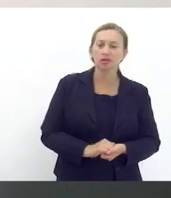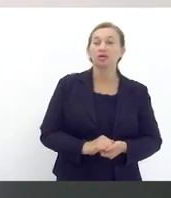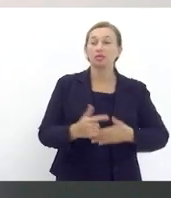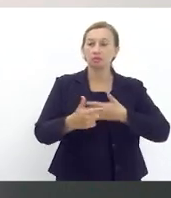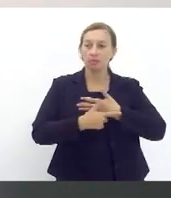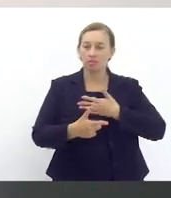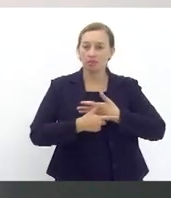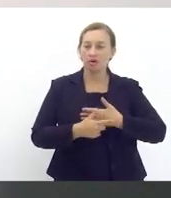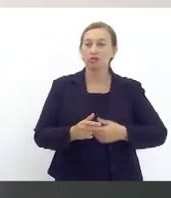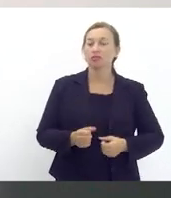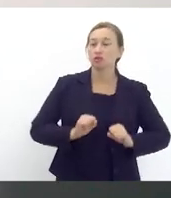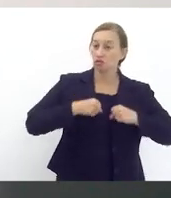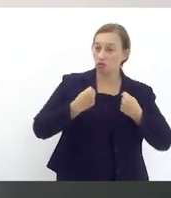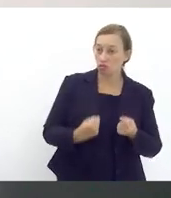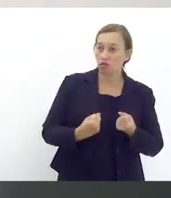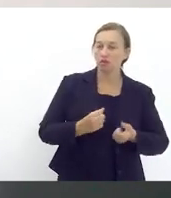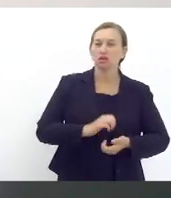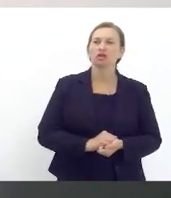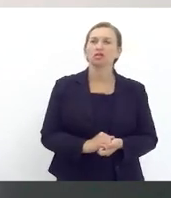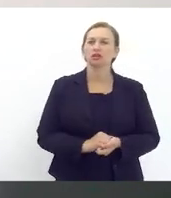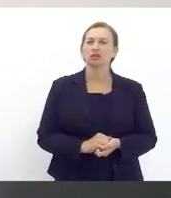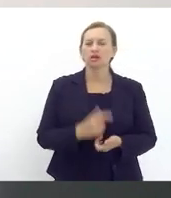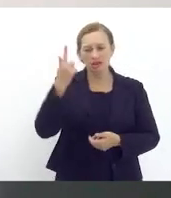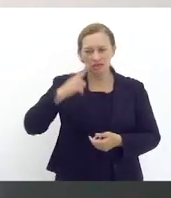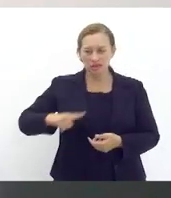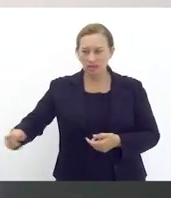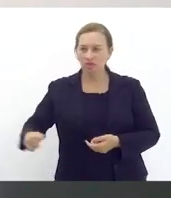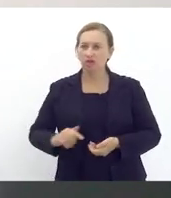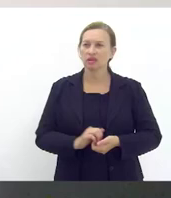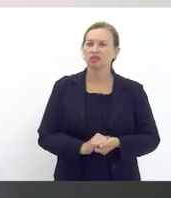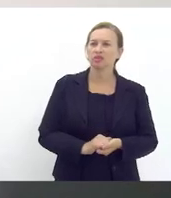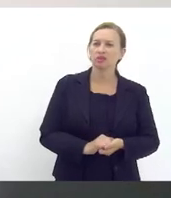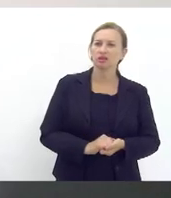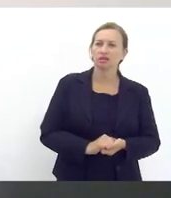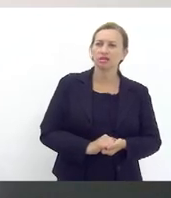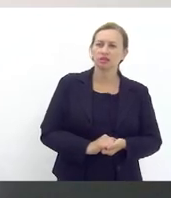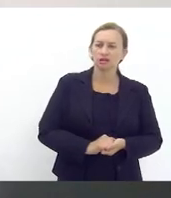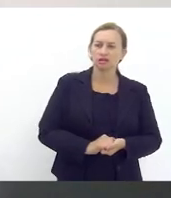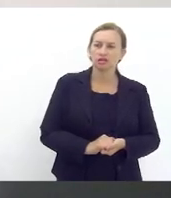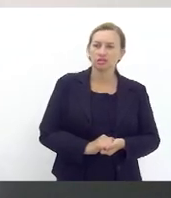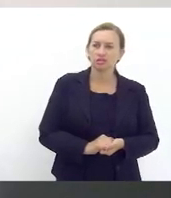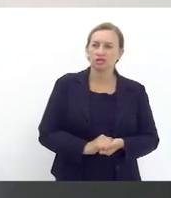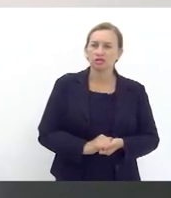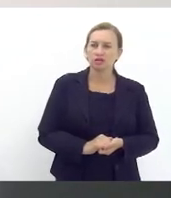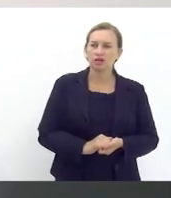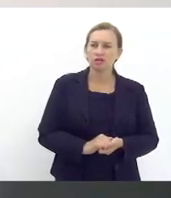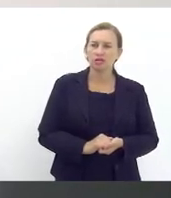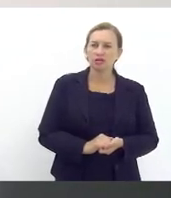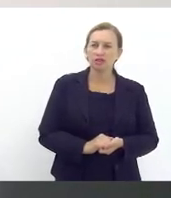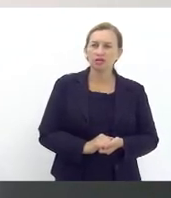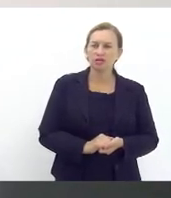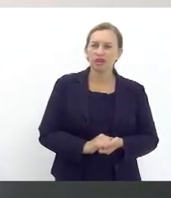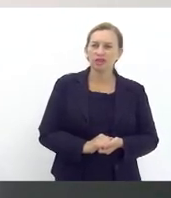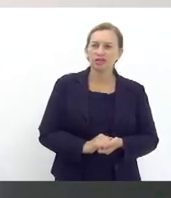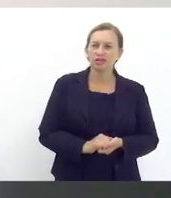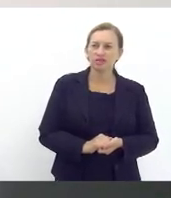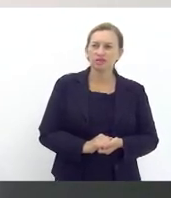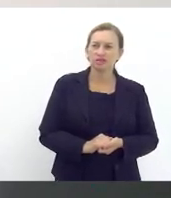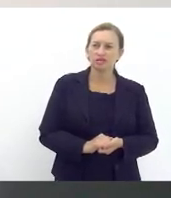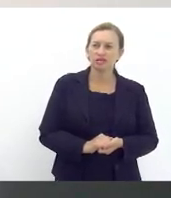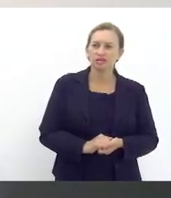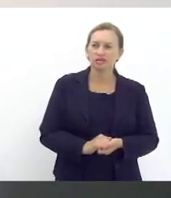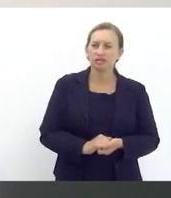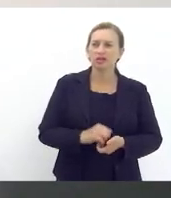e nisso reforço que essa semana mesmo a gente foi mencionado aqui algumas vezes uma pessoa muito importante que